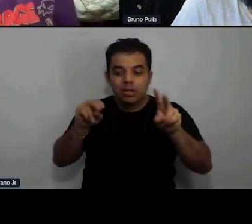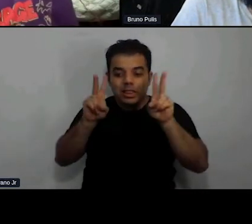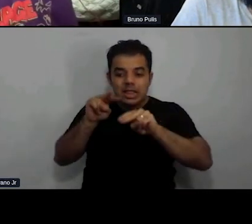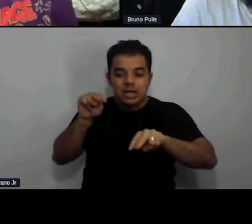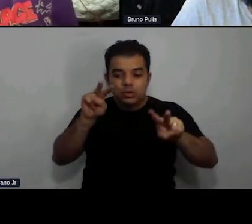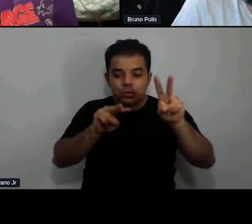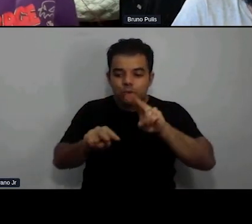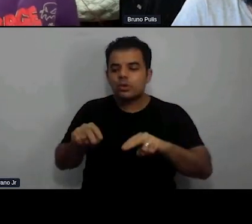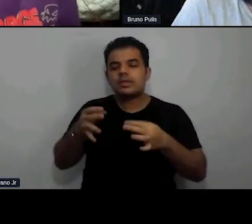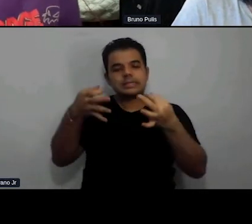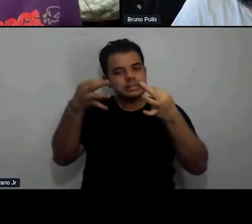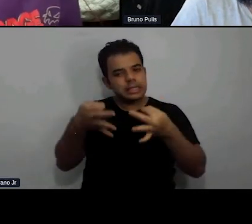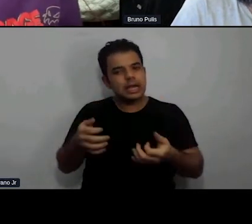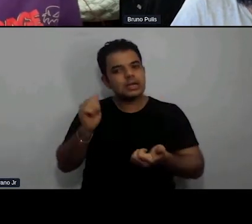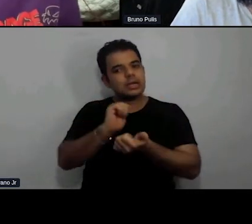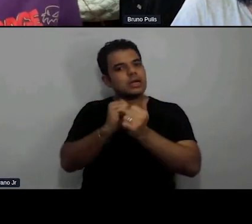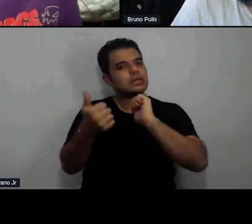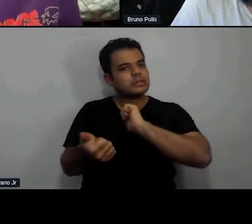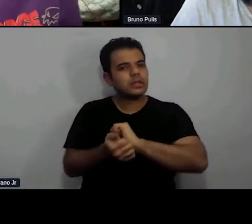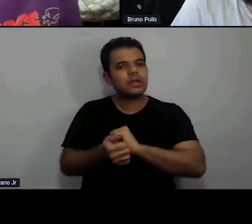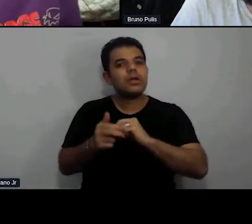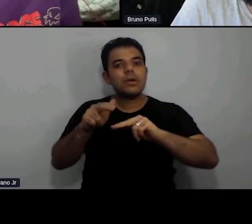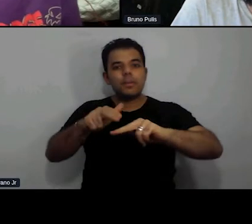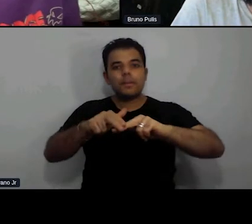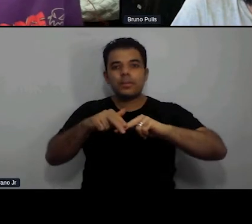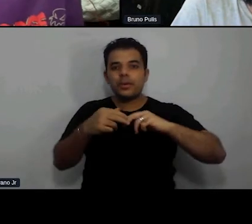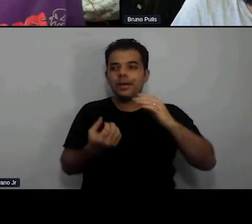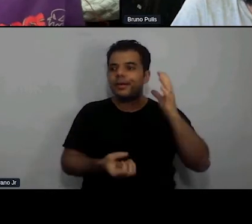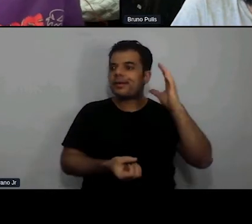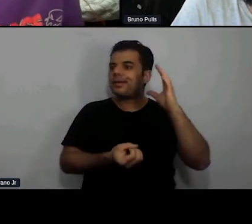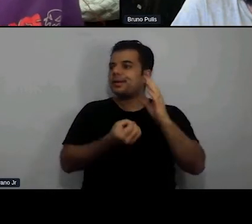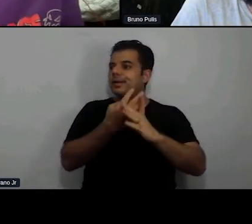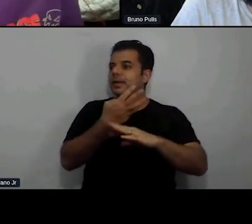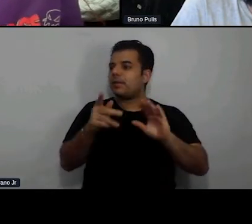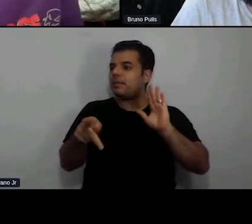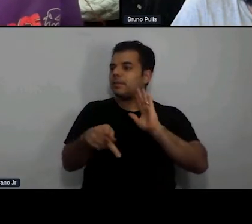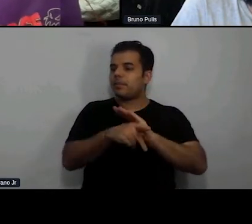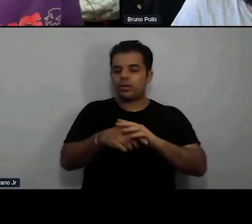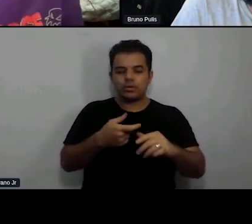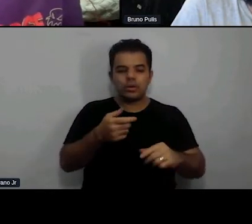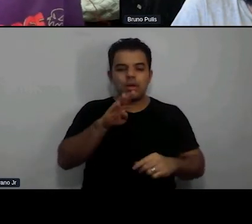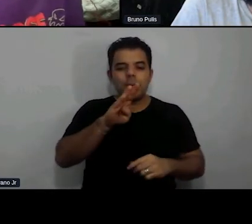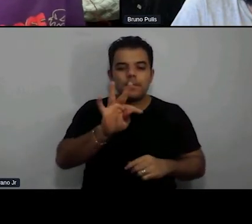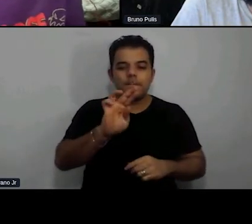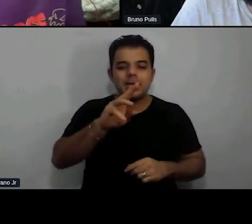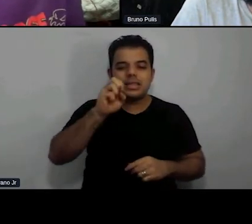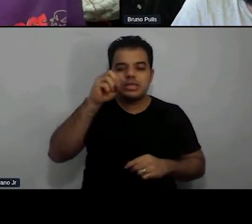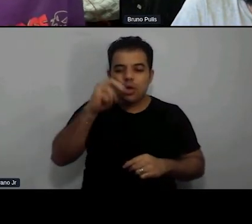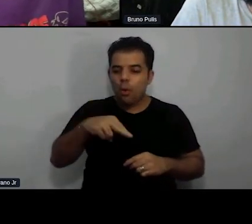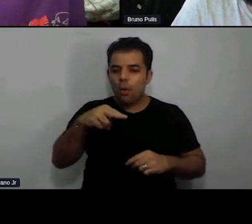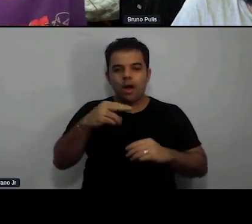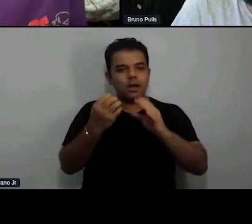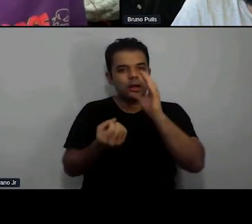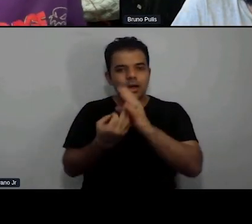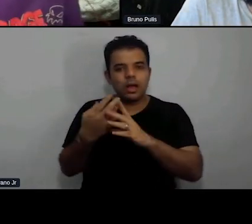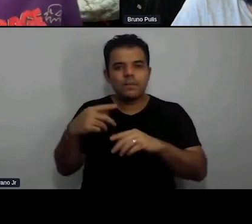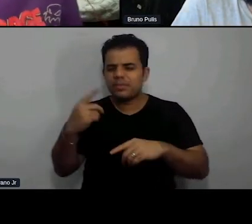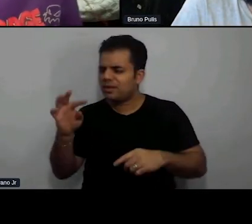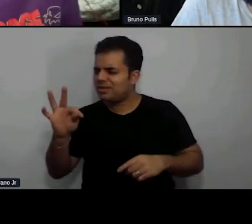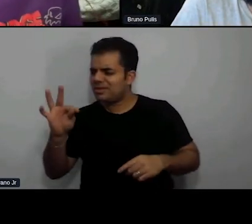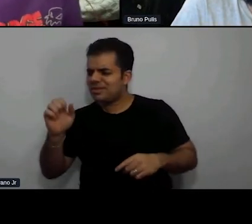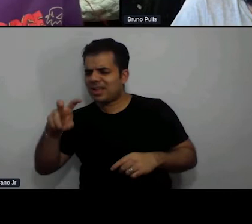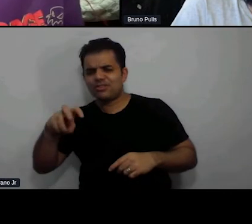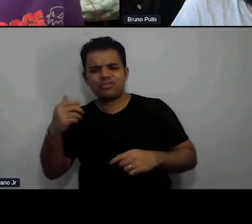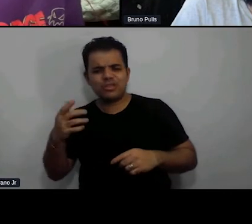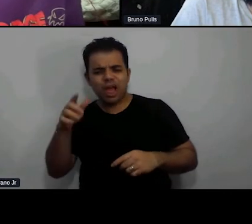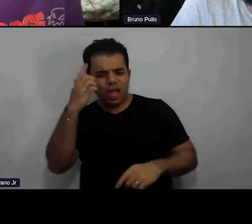adequada. Por que então você vai fazer um button? Por que você vai utilizar um button e não um text? Isso é uma coisa